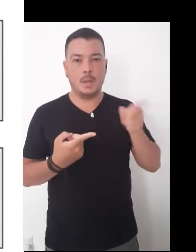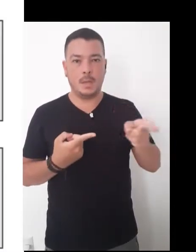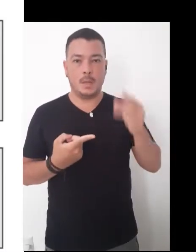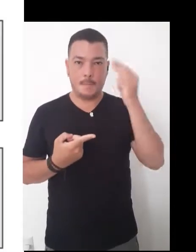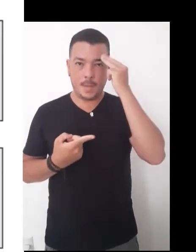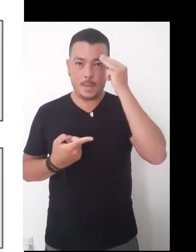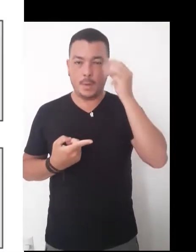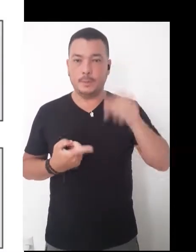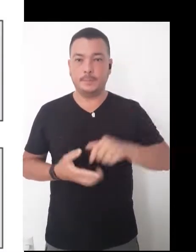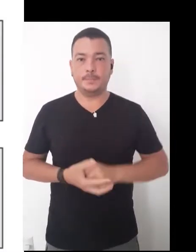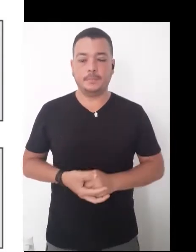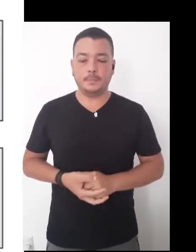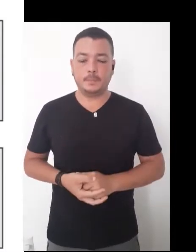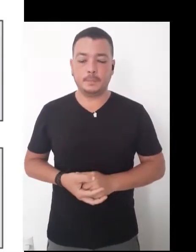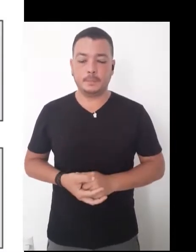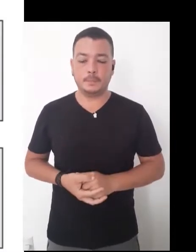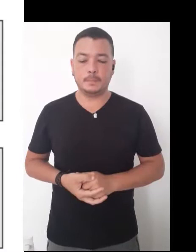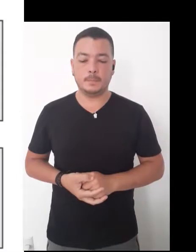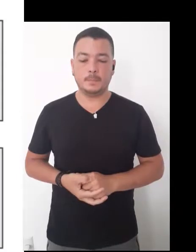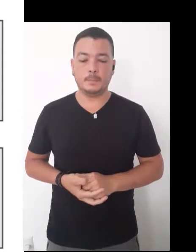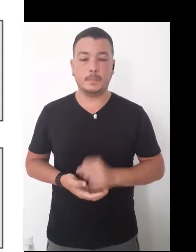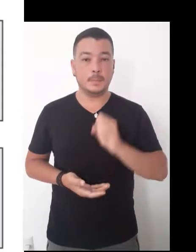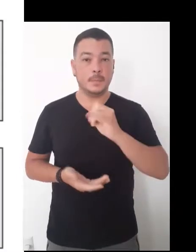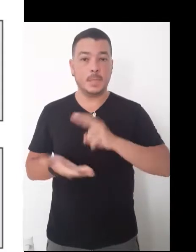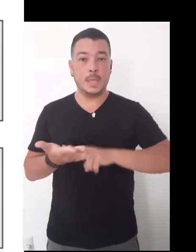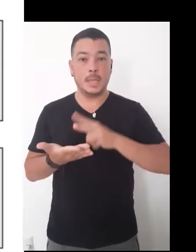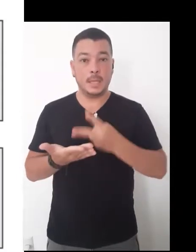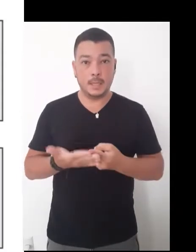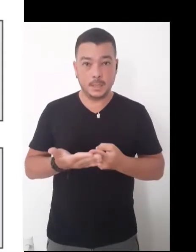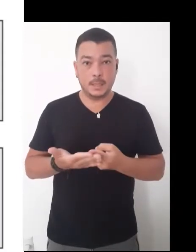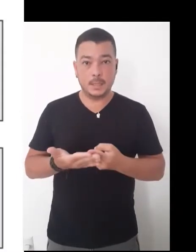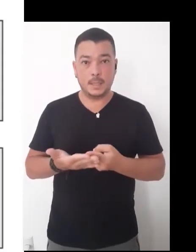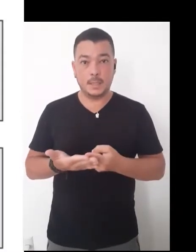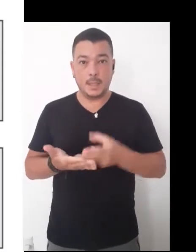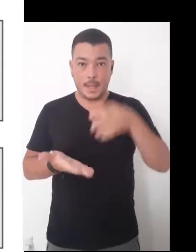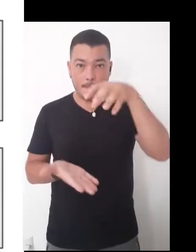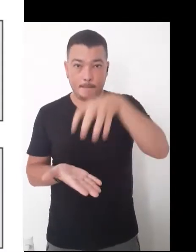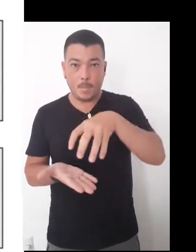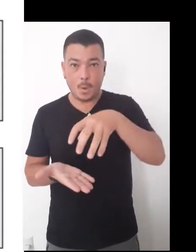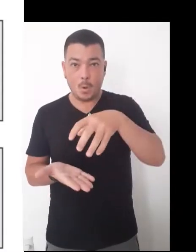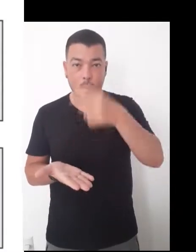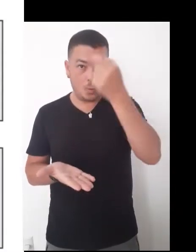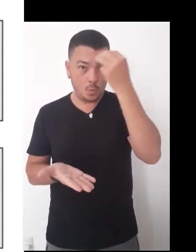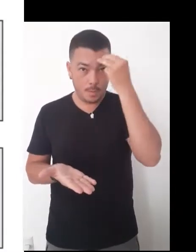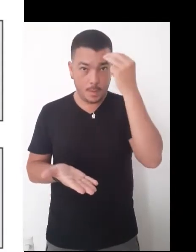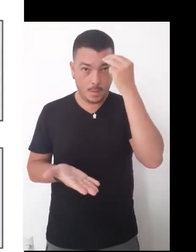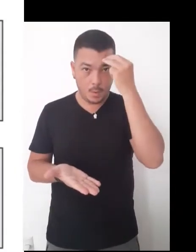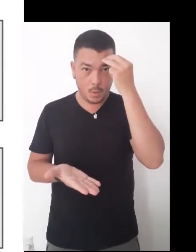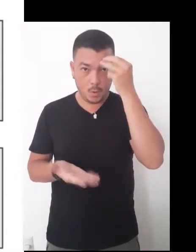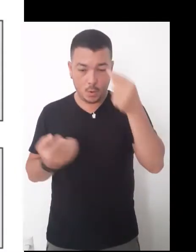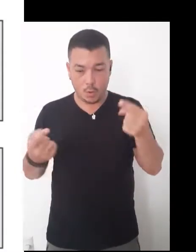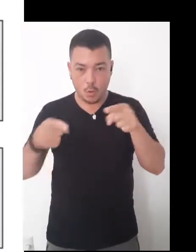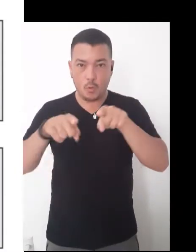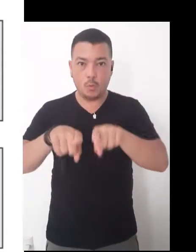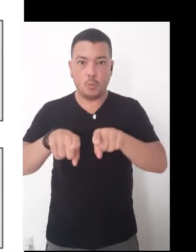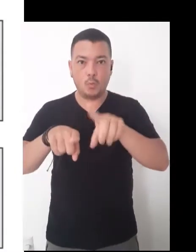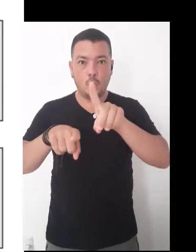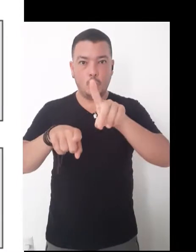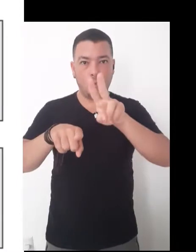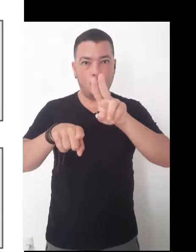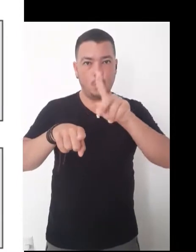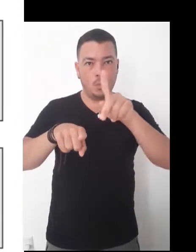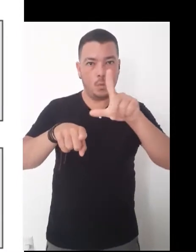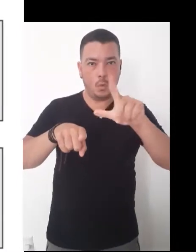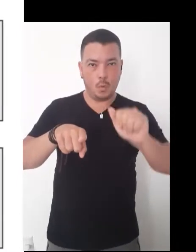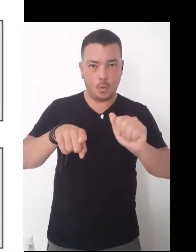Inline Memory Module. Se eu for traduzir, significa módulo de memória em linha dupla. Ou seja, eu tenho aqueles